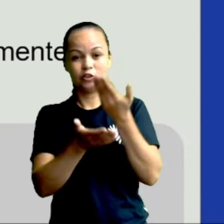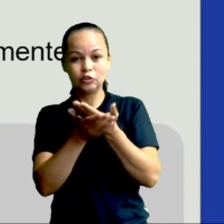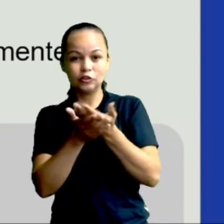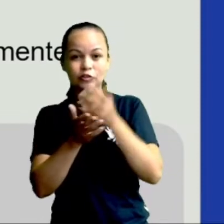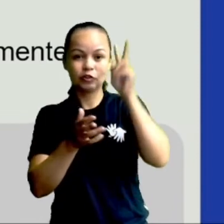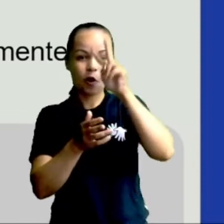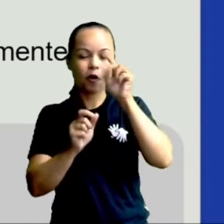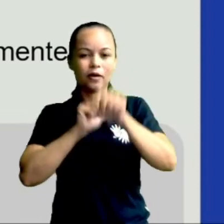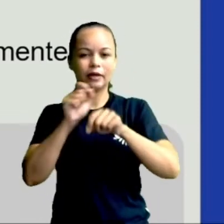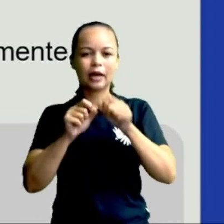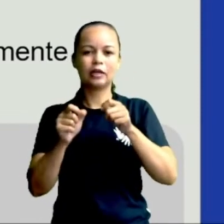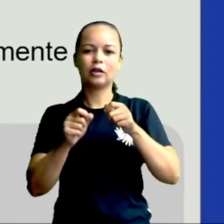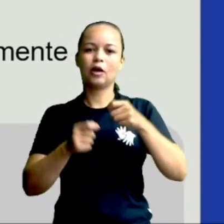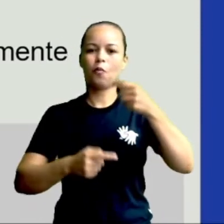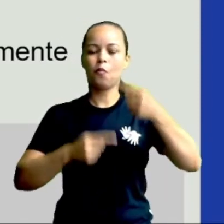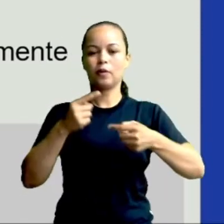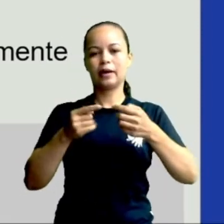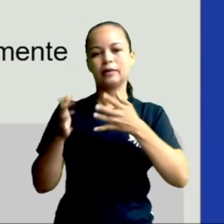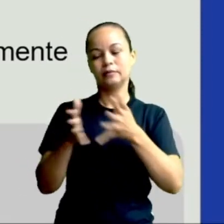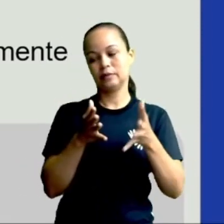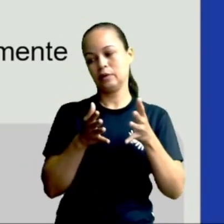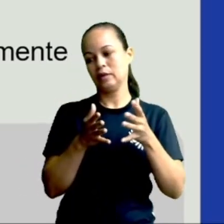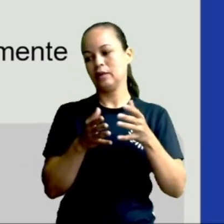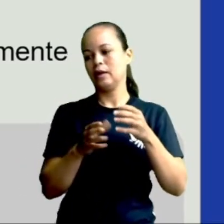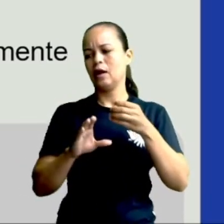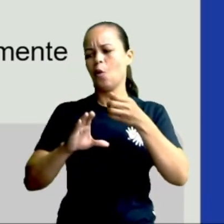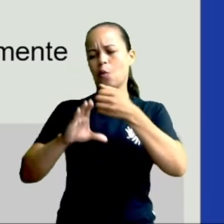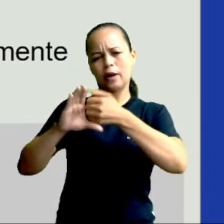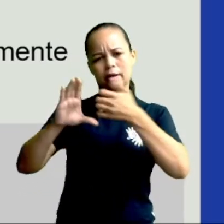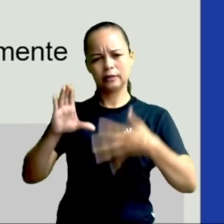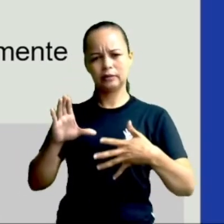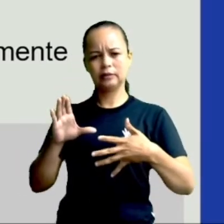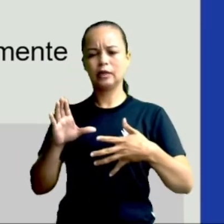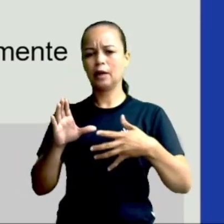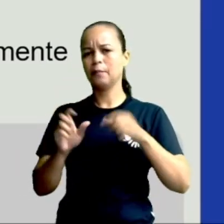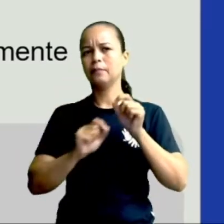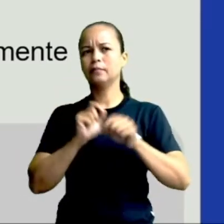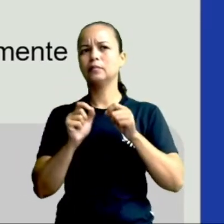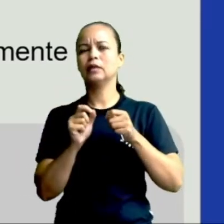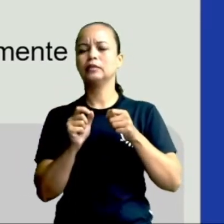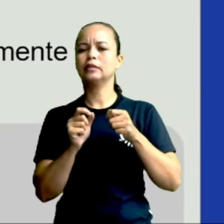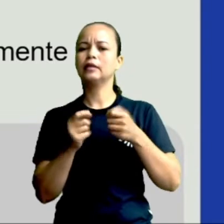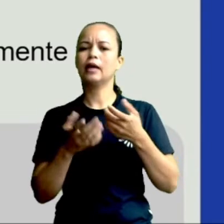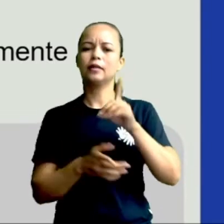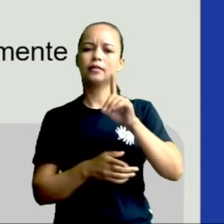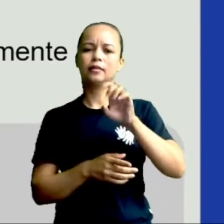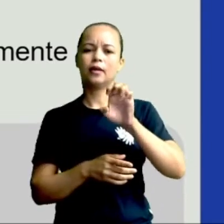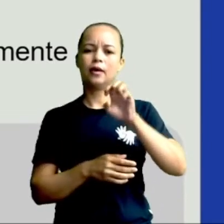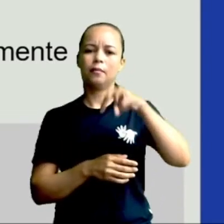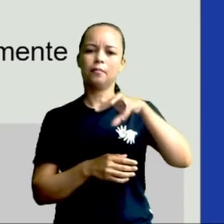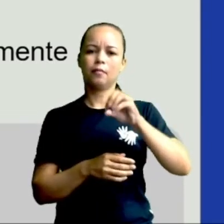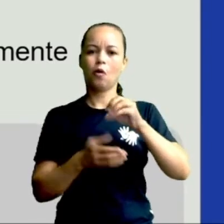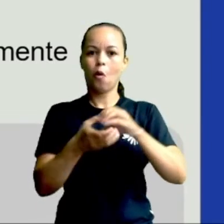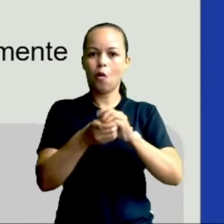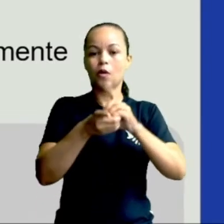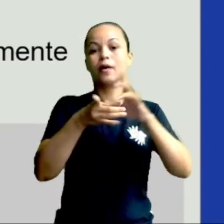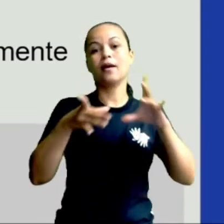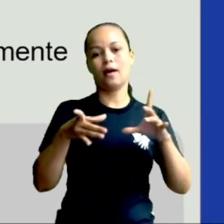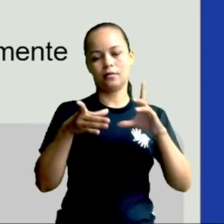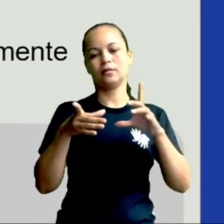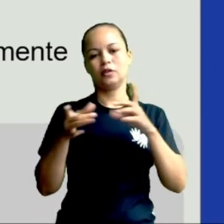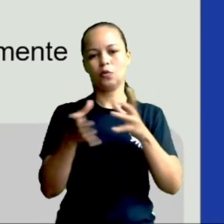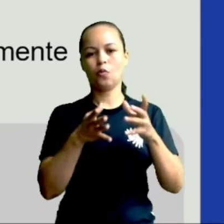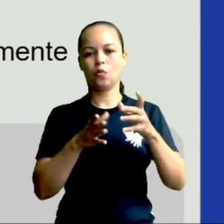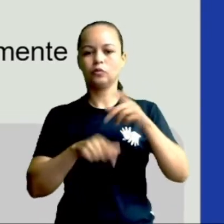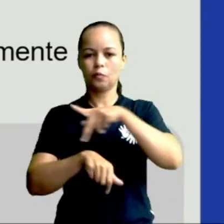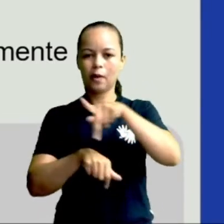populismo, tá? Que foi caracterizada por ser um período minimamente democrático na história do país. Inclusive, a gente tem um